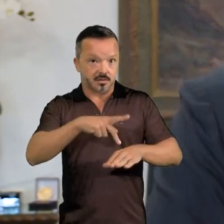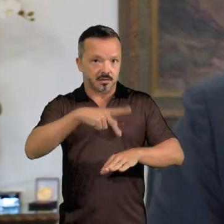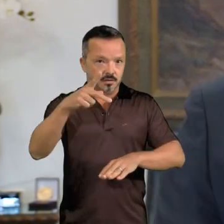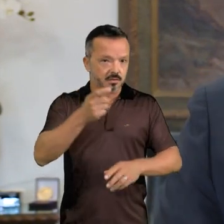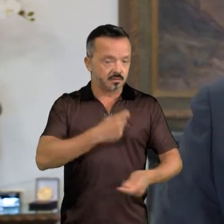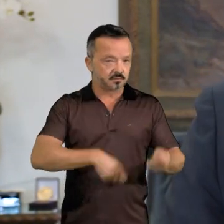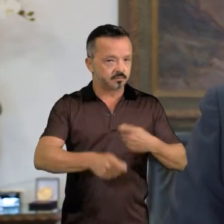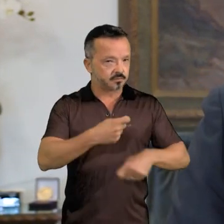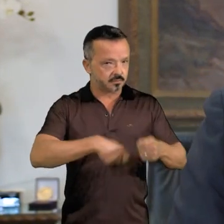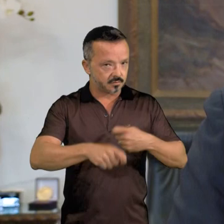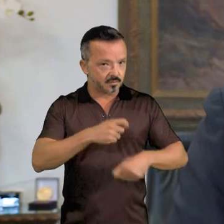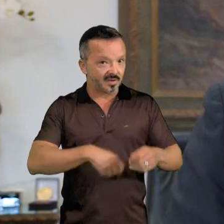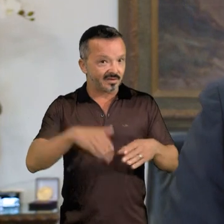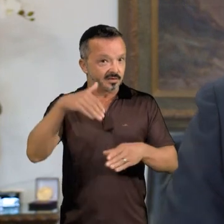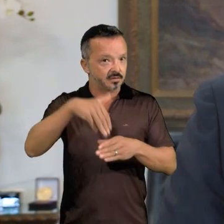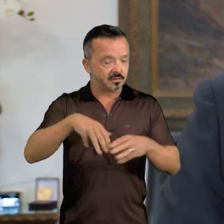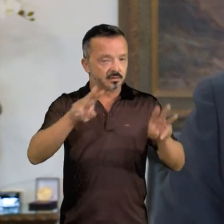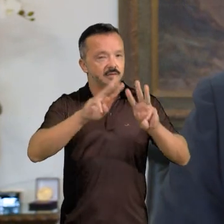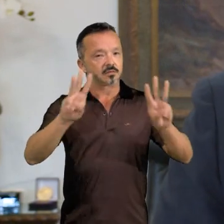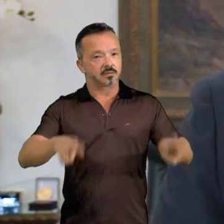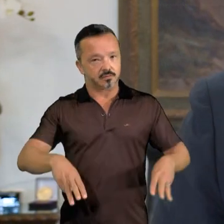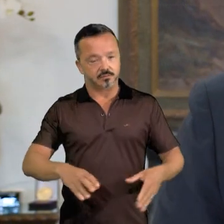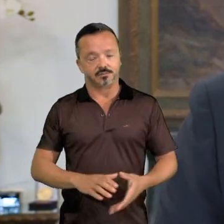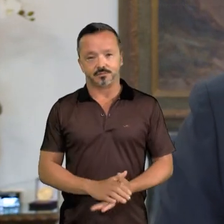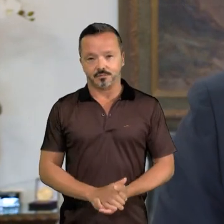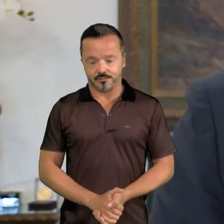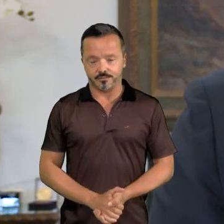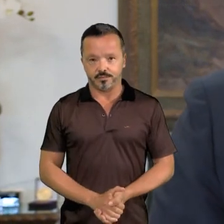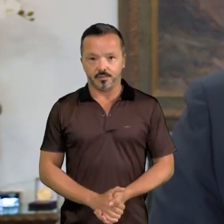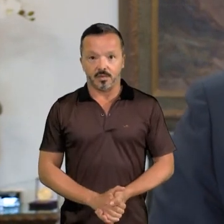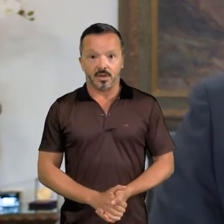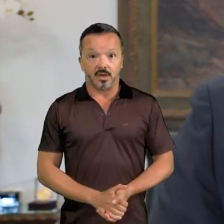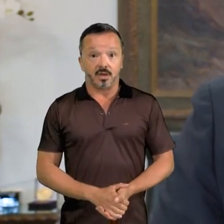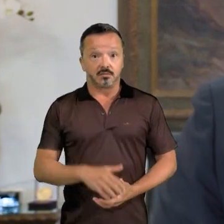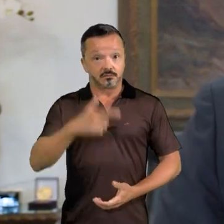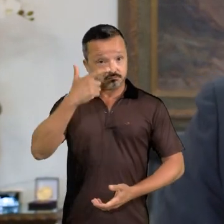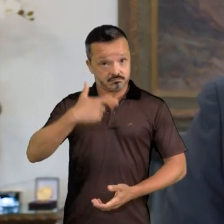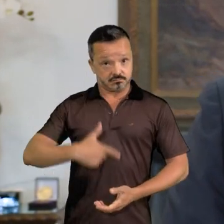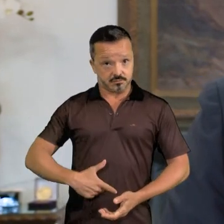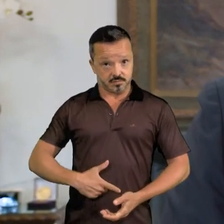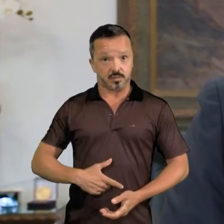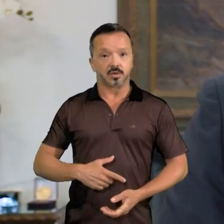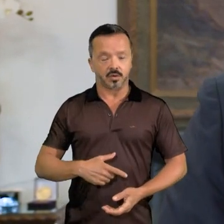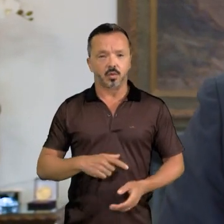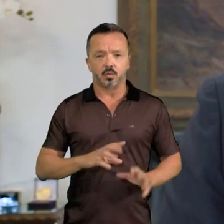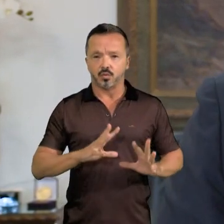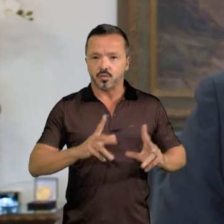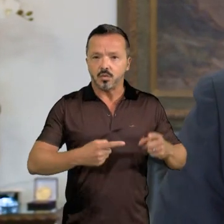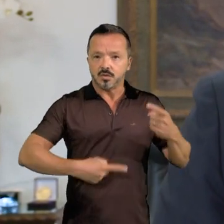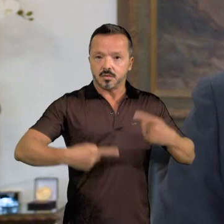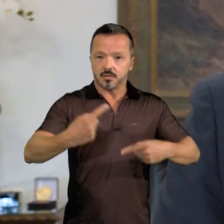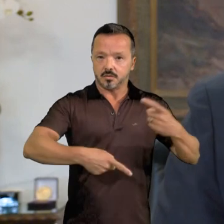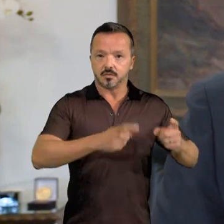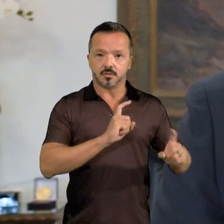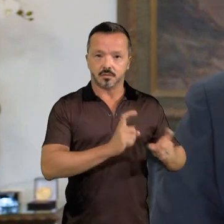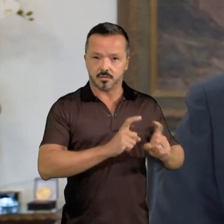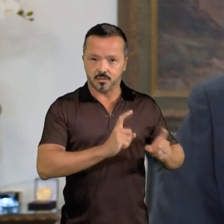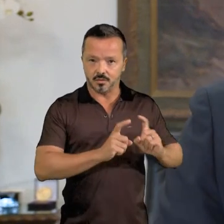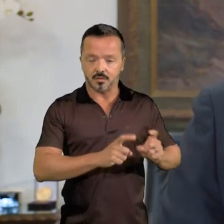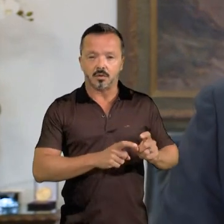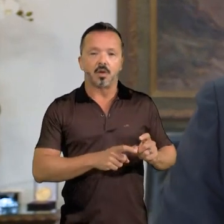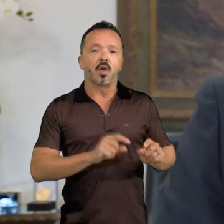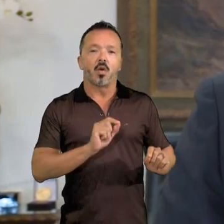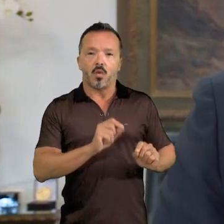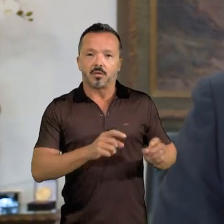e pós-graduação administrativas dentro da nossa instituição eu levarei todas as conclusões que aconteceram nessa